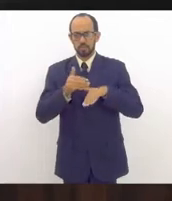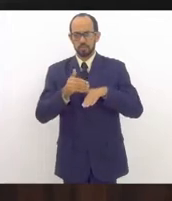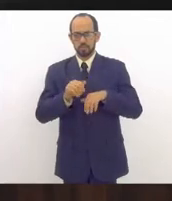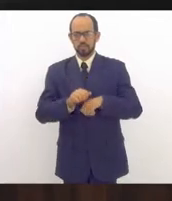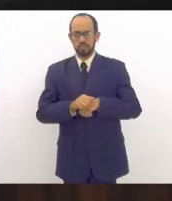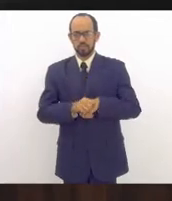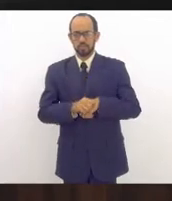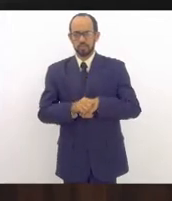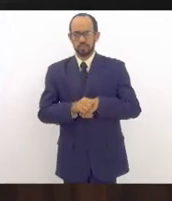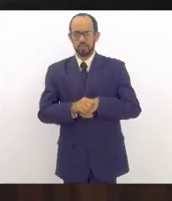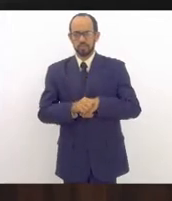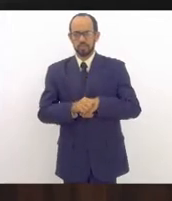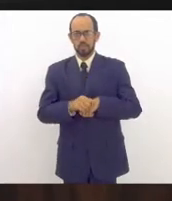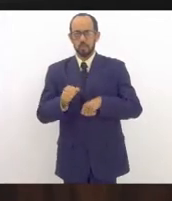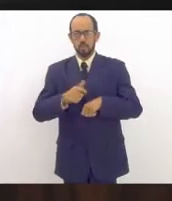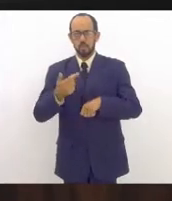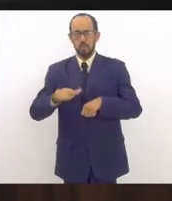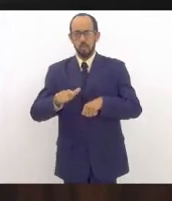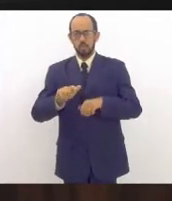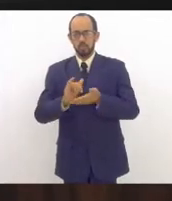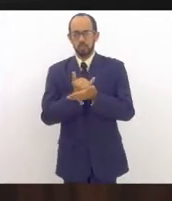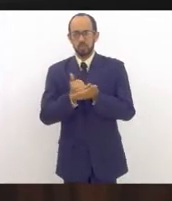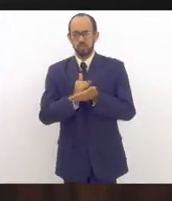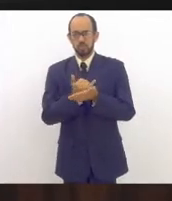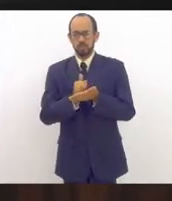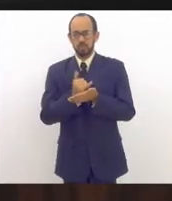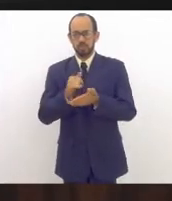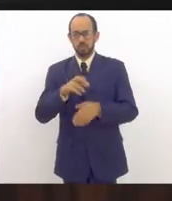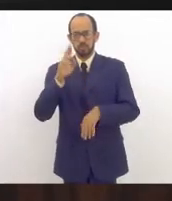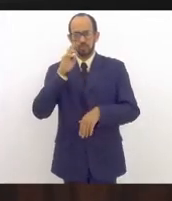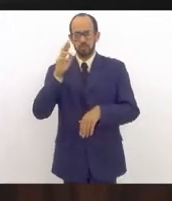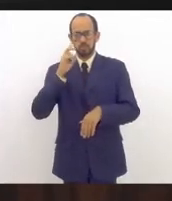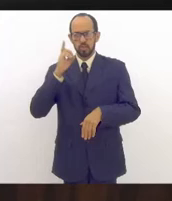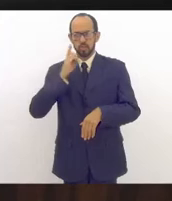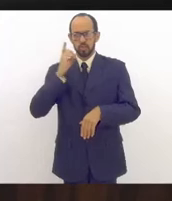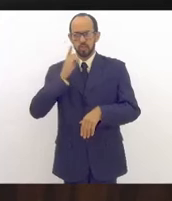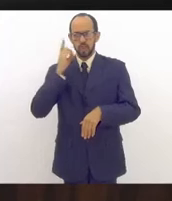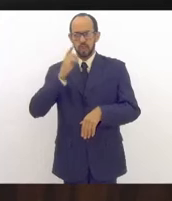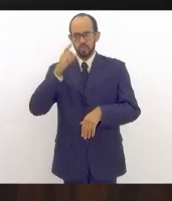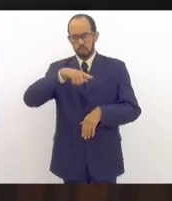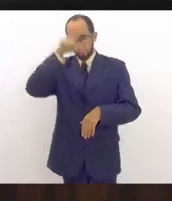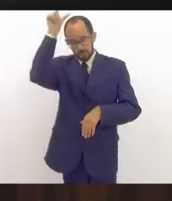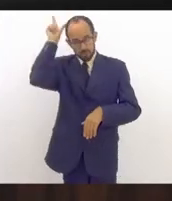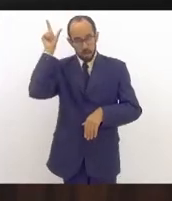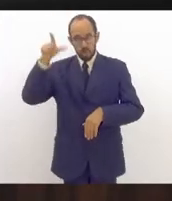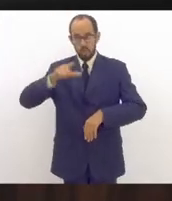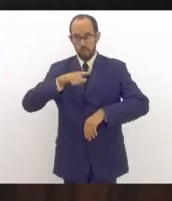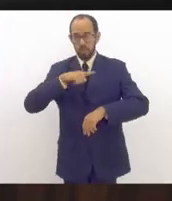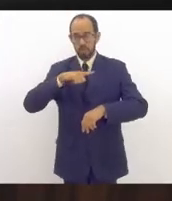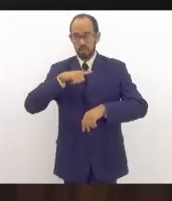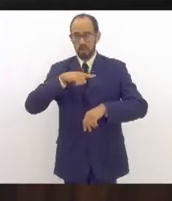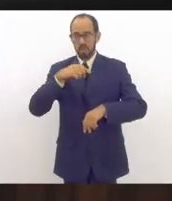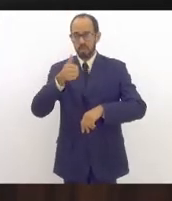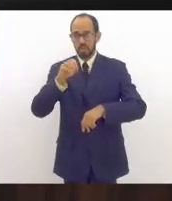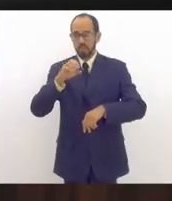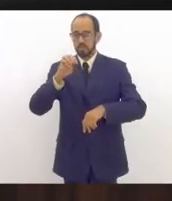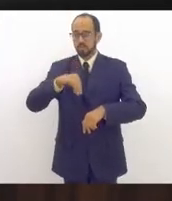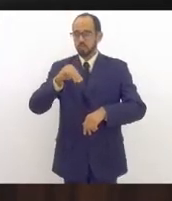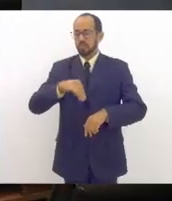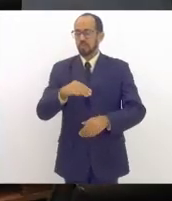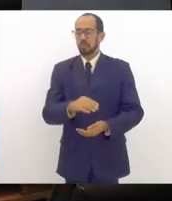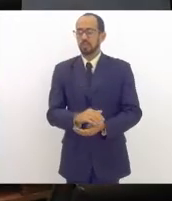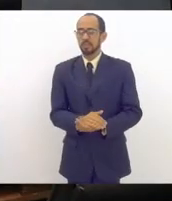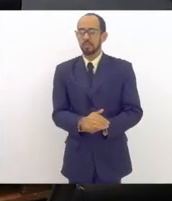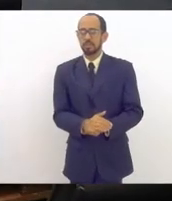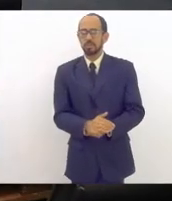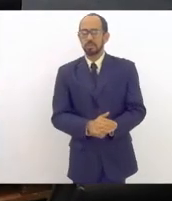próximo a dois escrito é o senhor Deputado Luiz Paulo que dispõe de 10 minutos